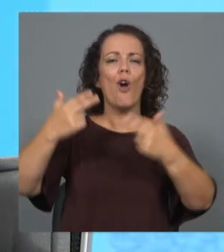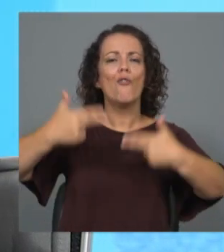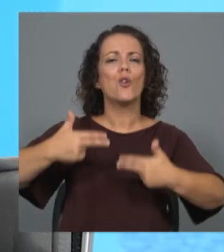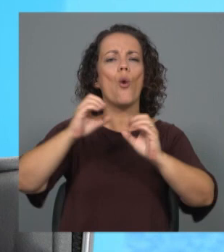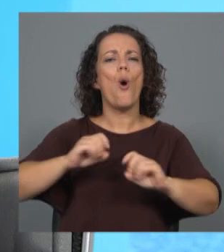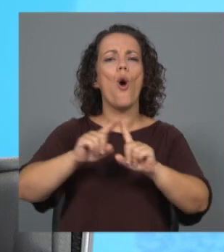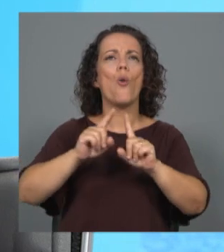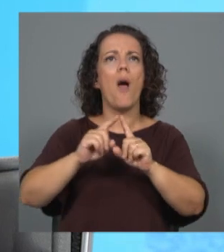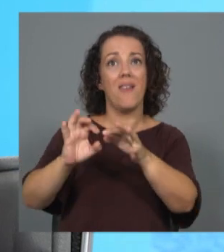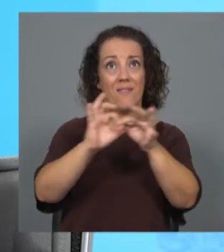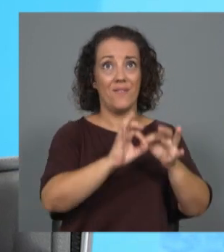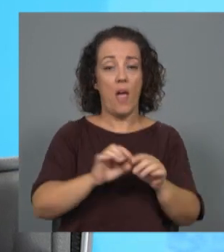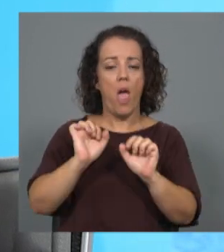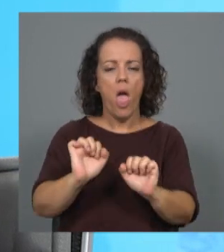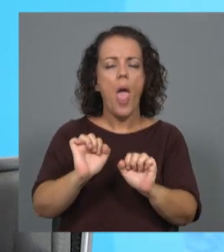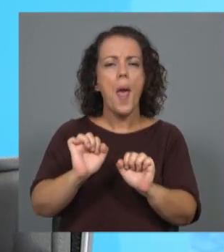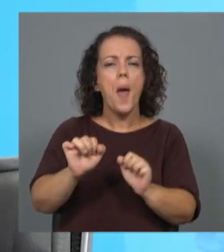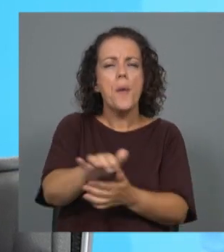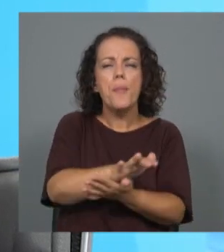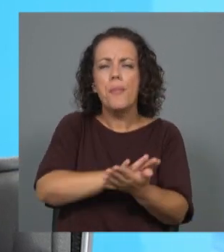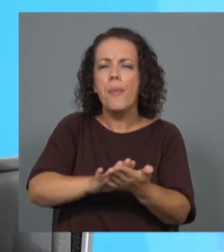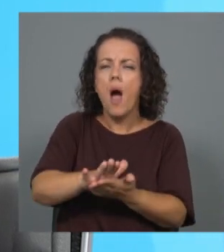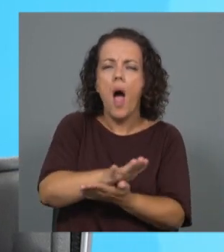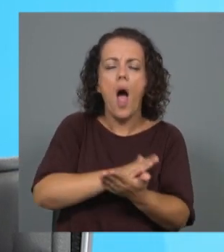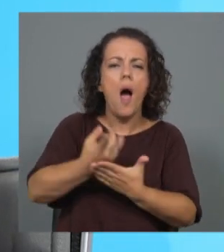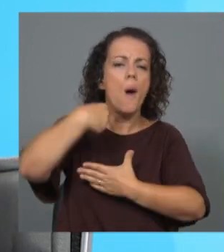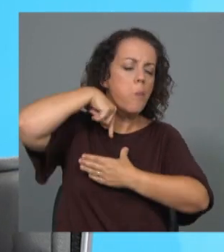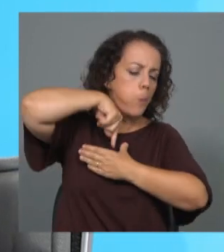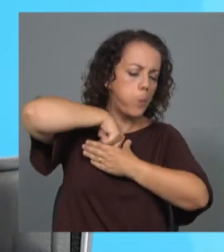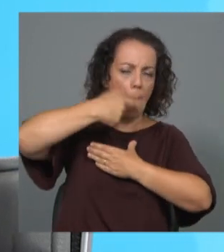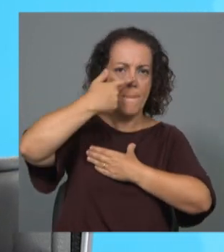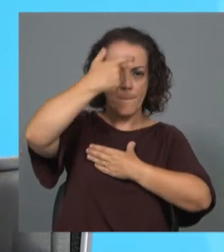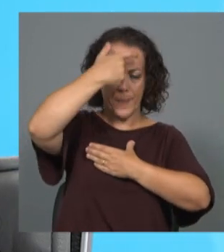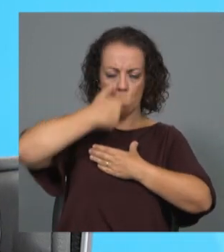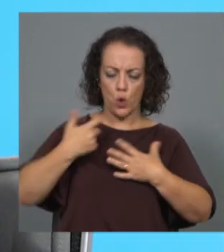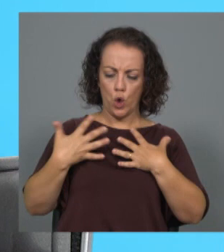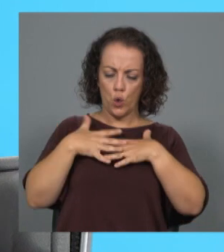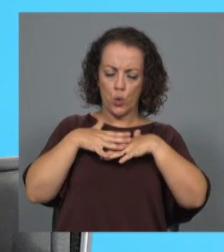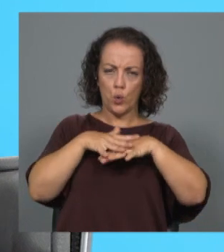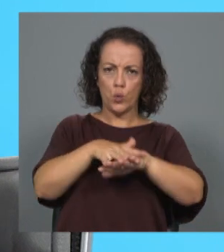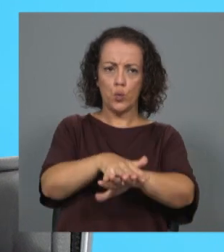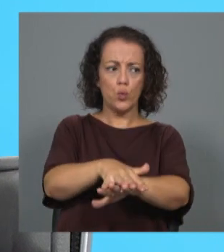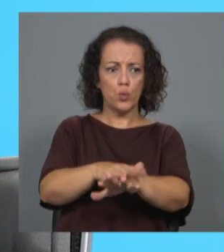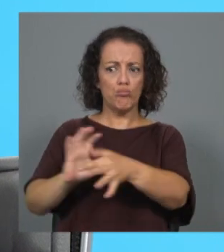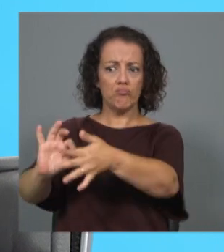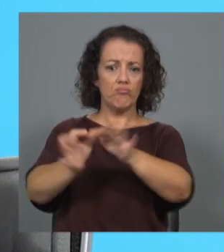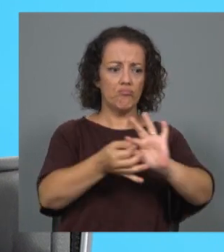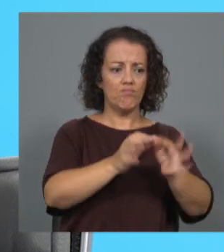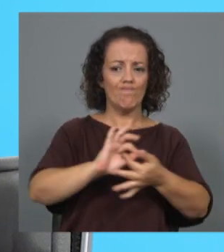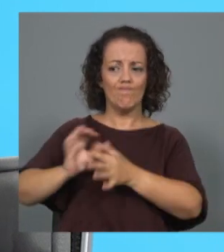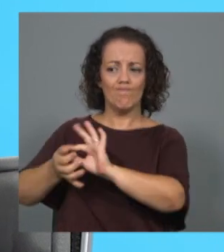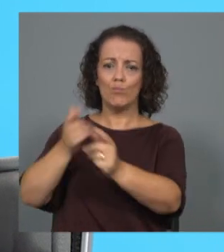nessa base mais antropológica que se entrecruza com todos os seres humanos. Portanto,